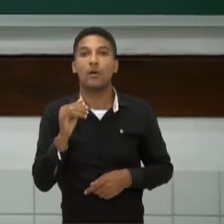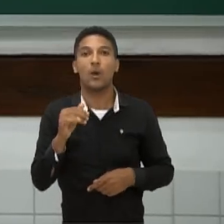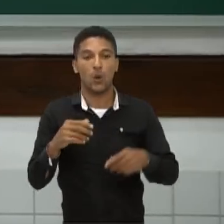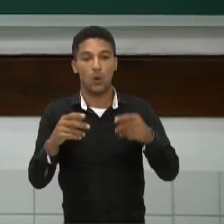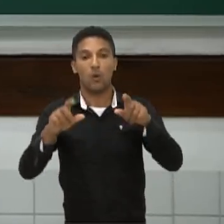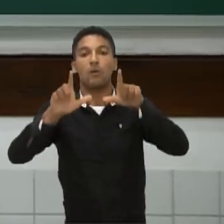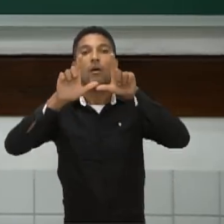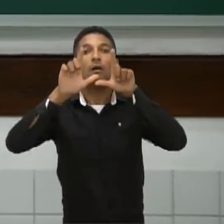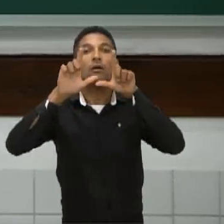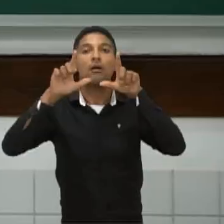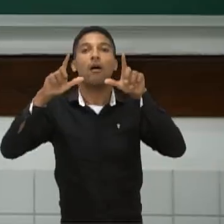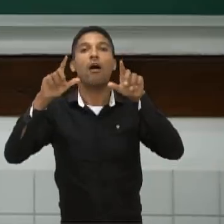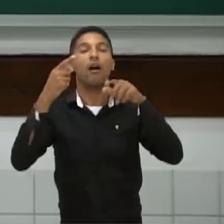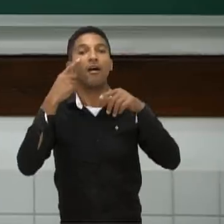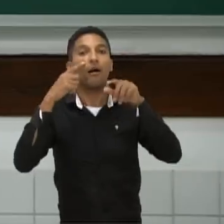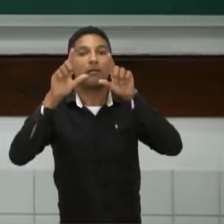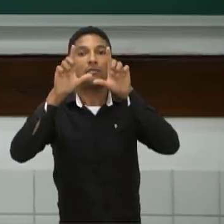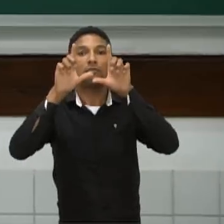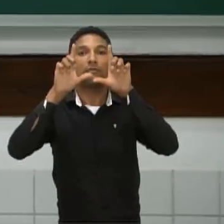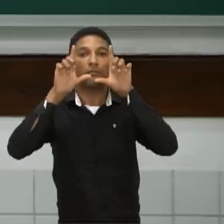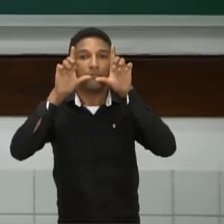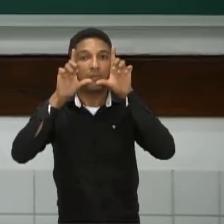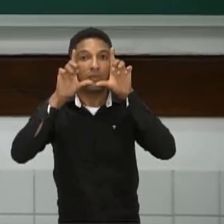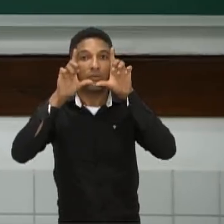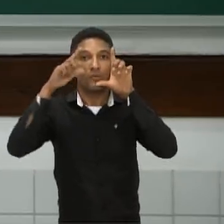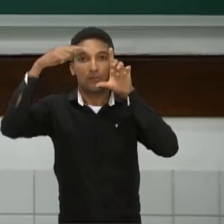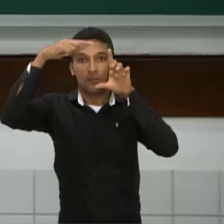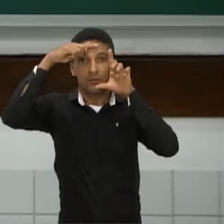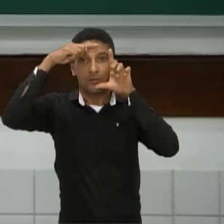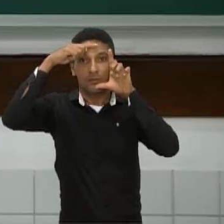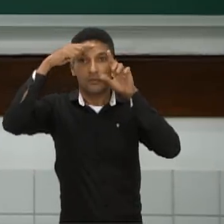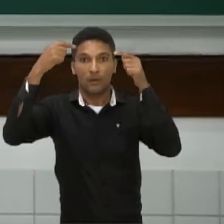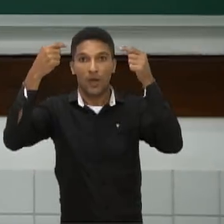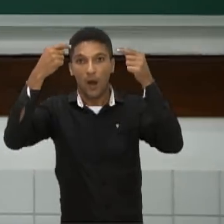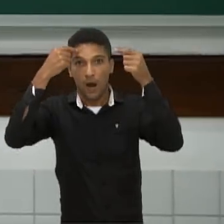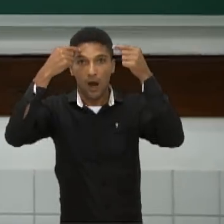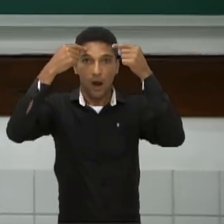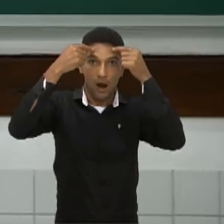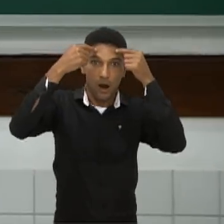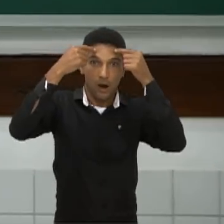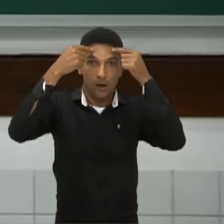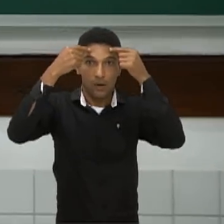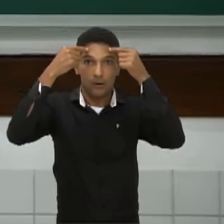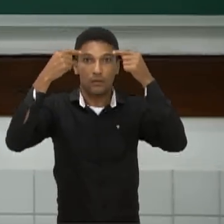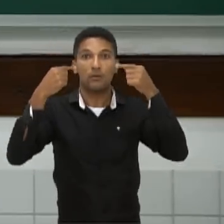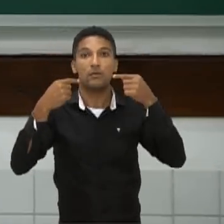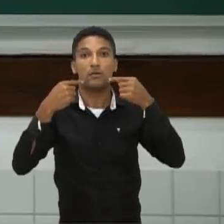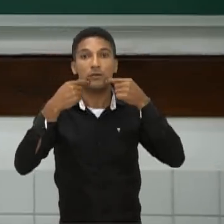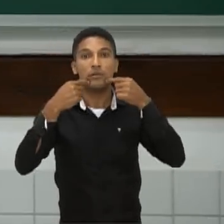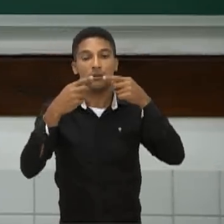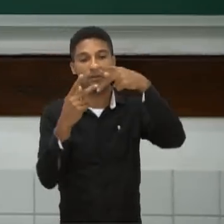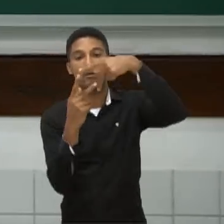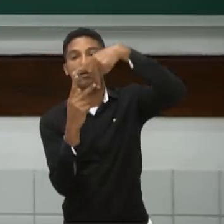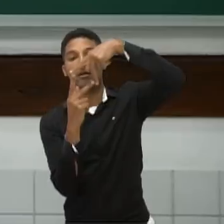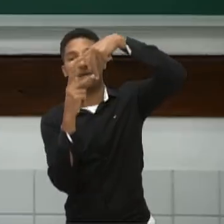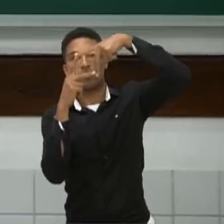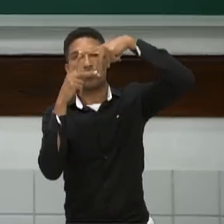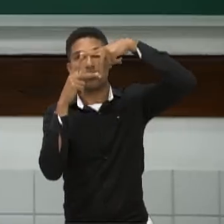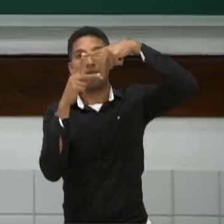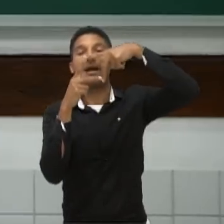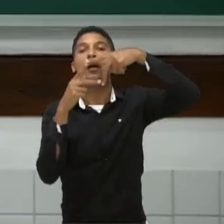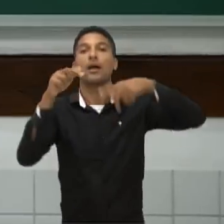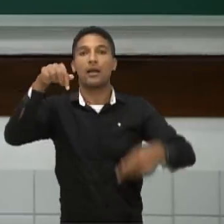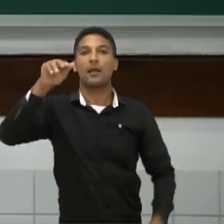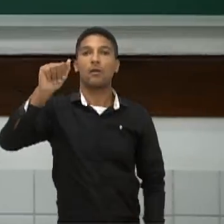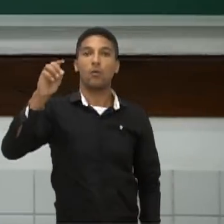gente chama ele. Tem alguns polígonos que eles recebem alguns nomes especiais, né? Por exemplo, o quadrado, que ele faz parte lá da família